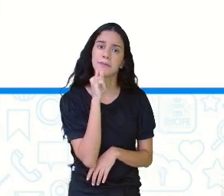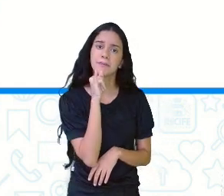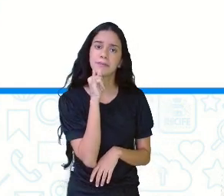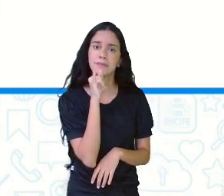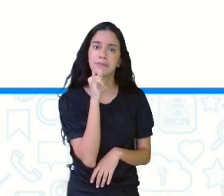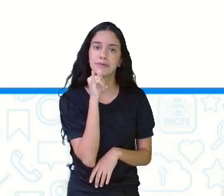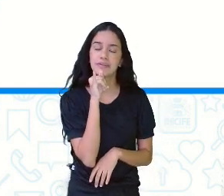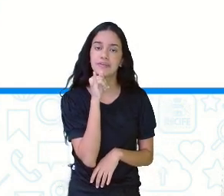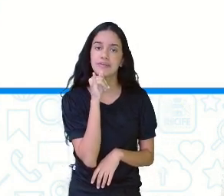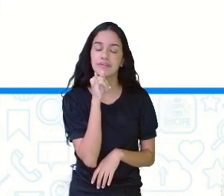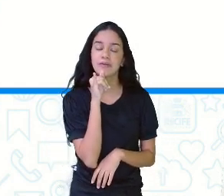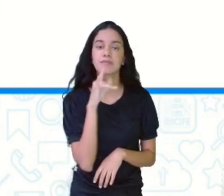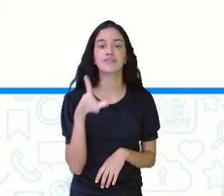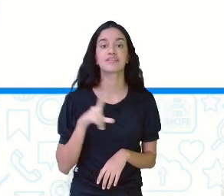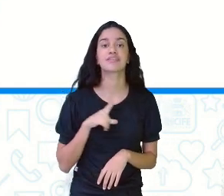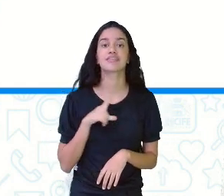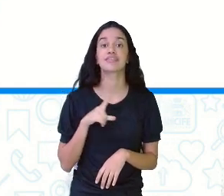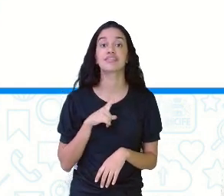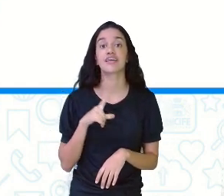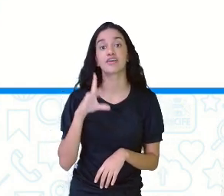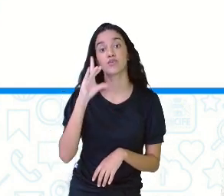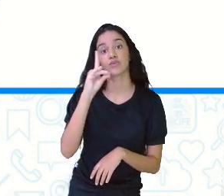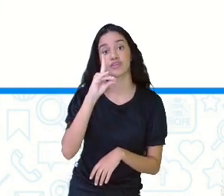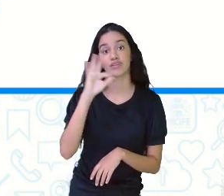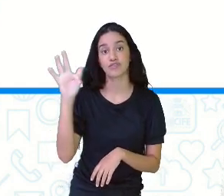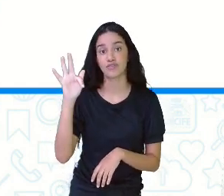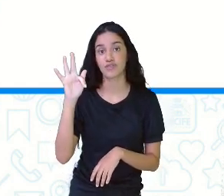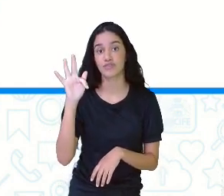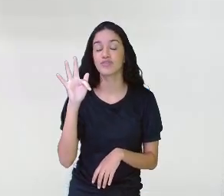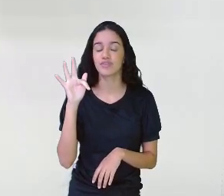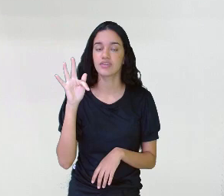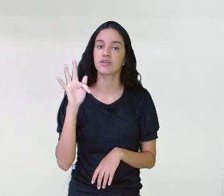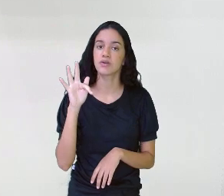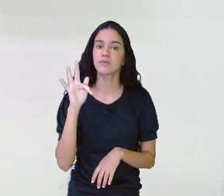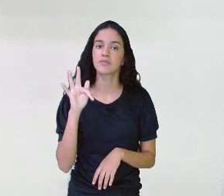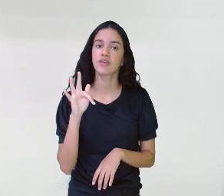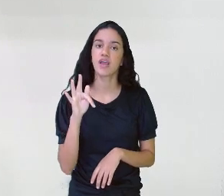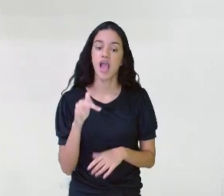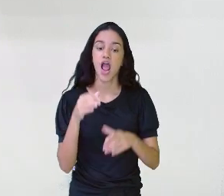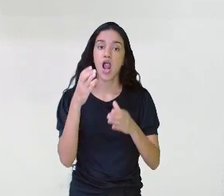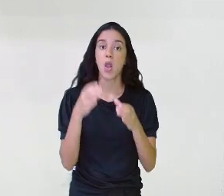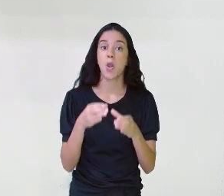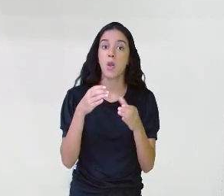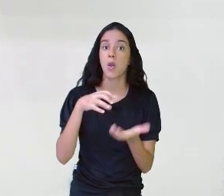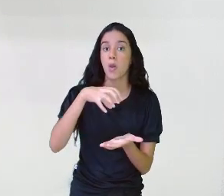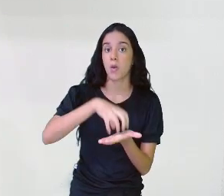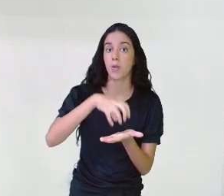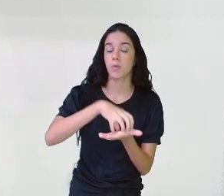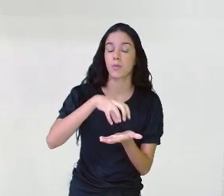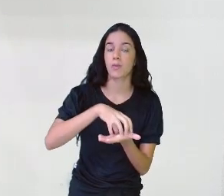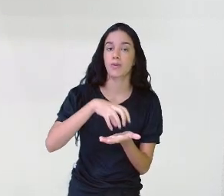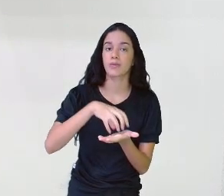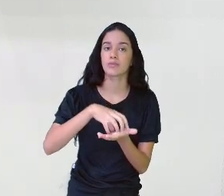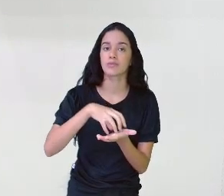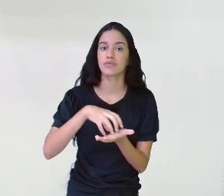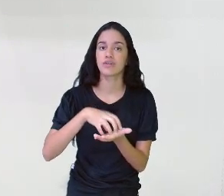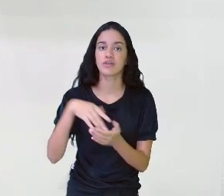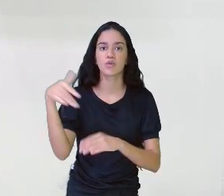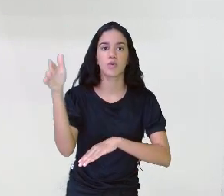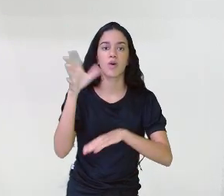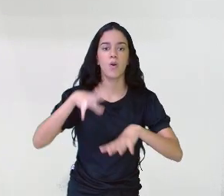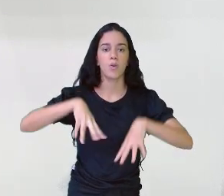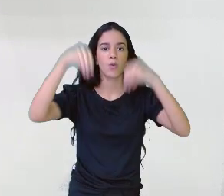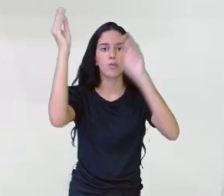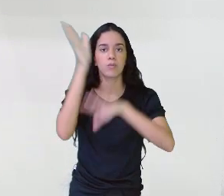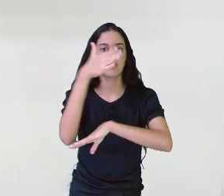nós temos o Distrito Federal, que é onde é localizado o Palácio do Planalto, onde o